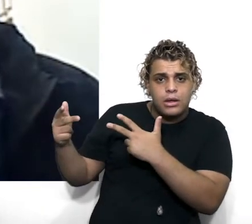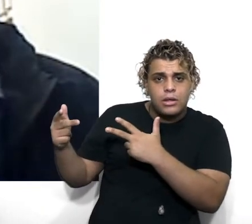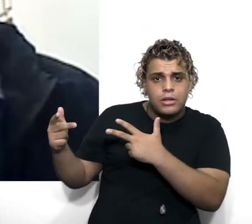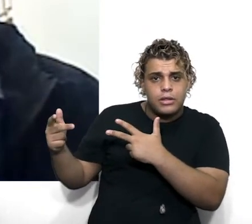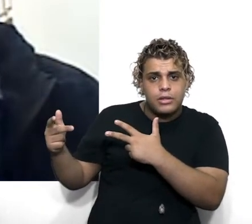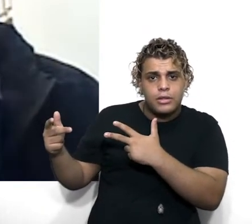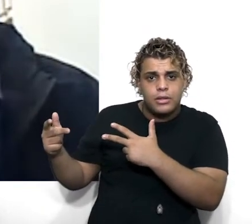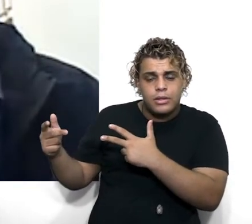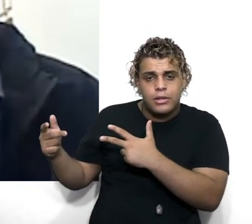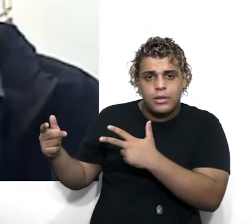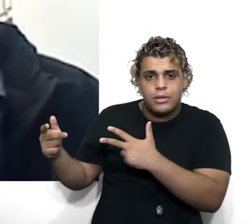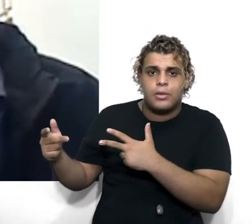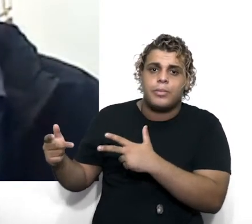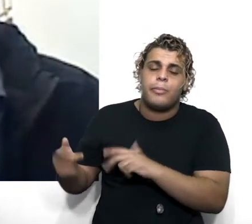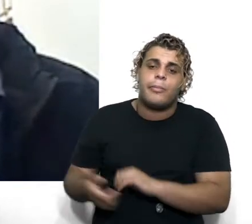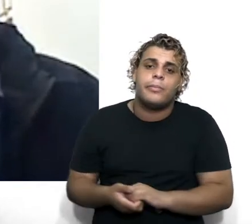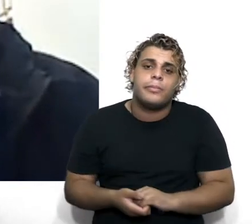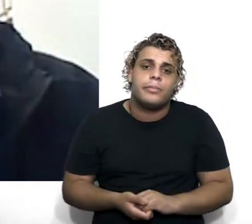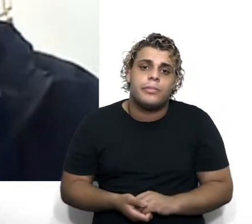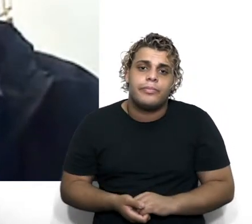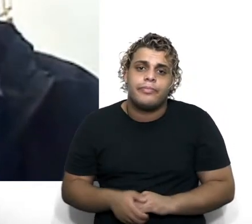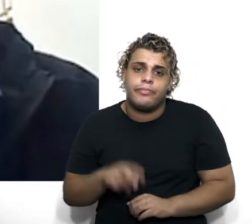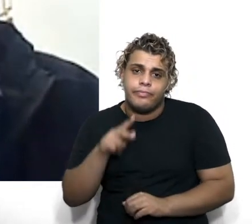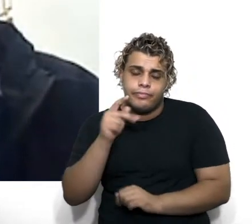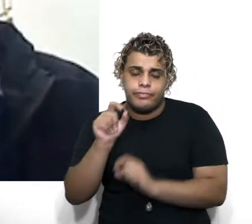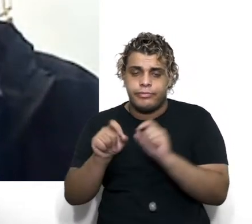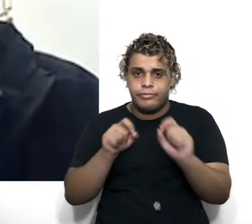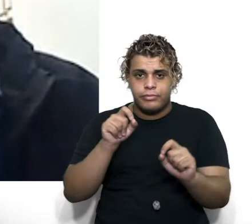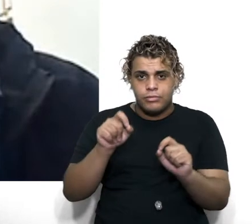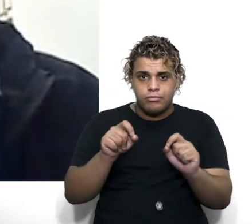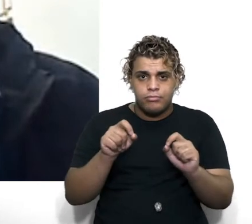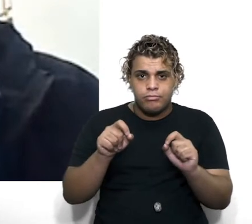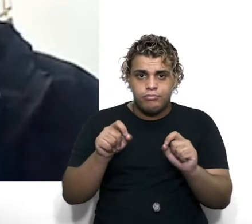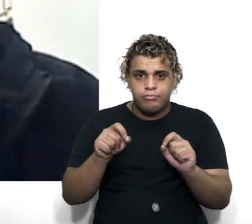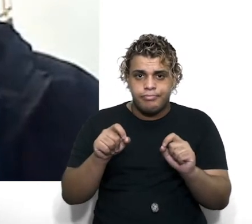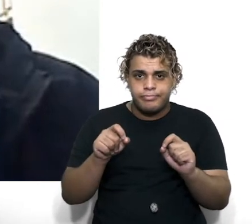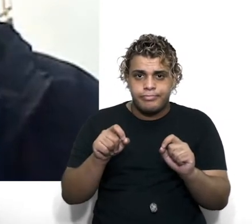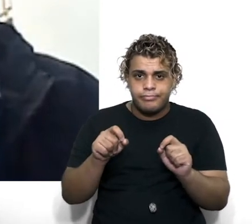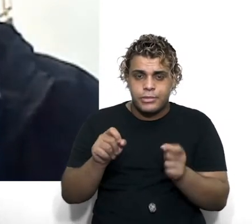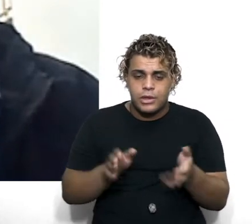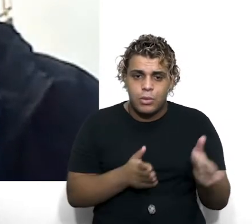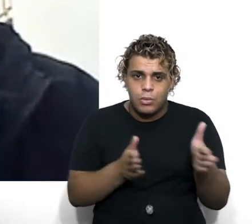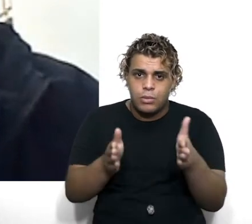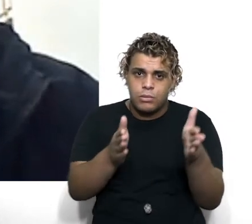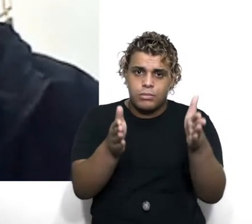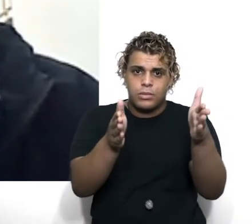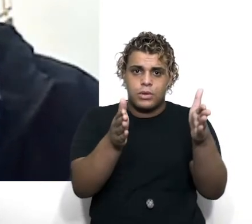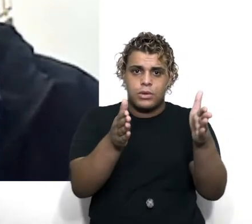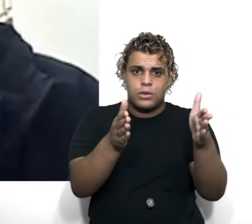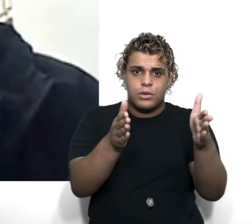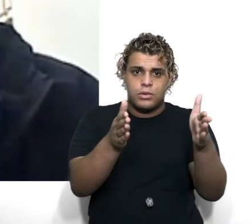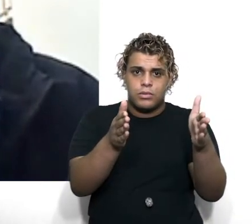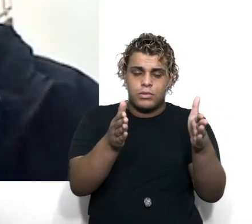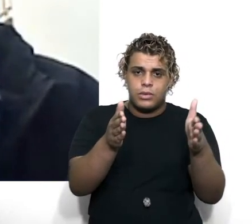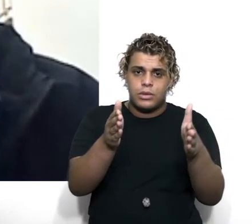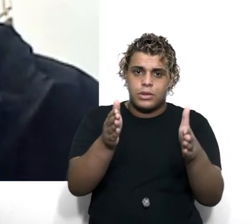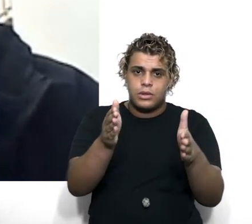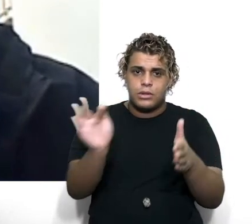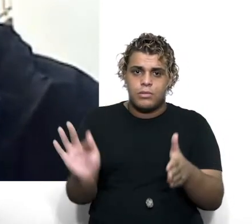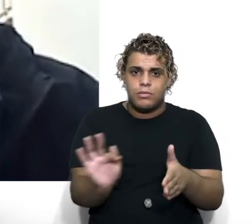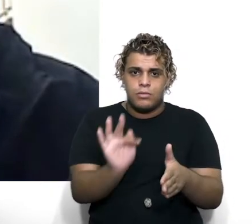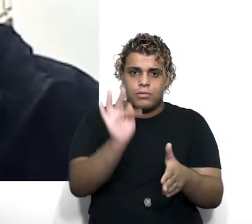uma das bases eu diria que o caminho mais até entre a filosofia,